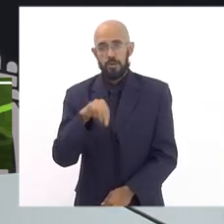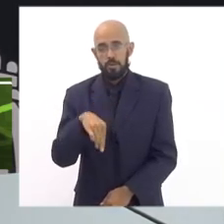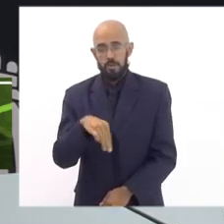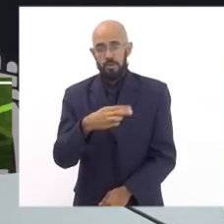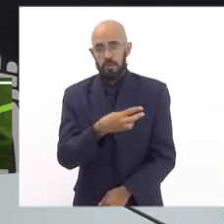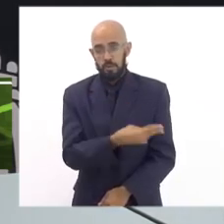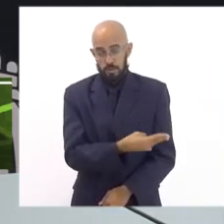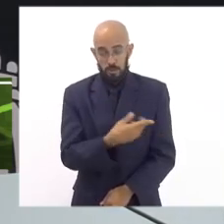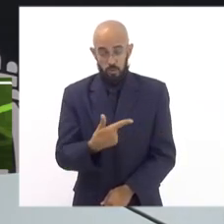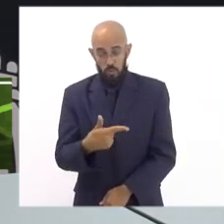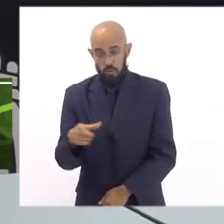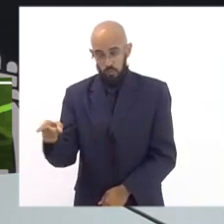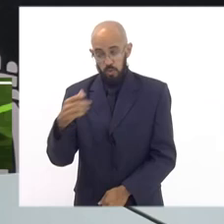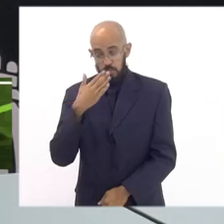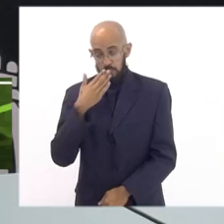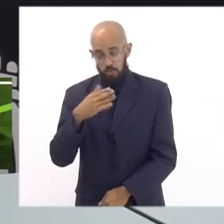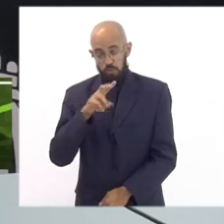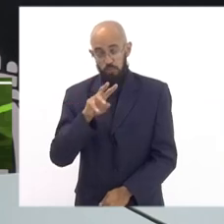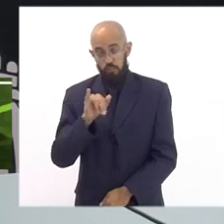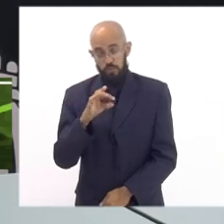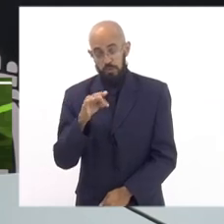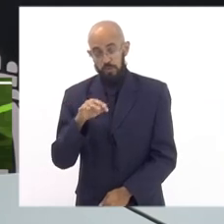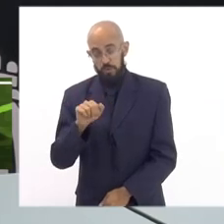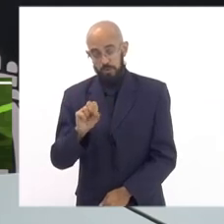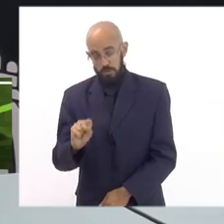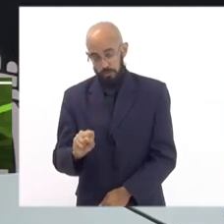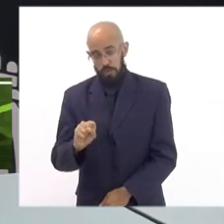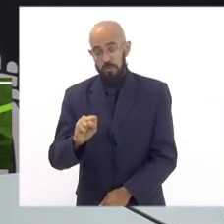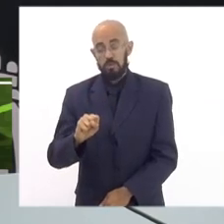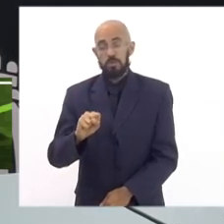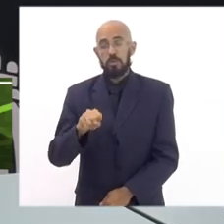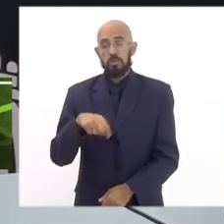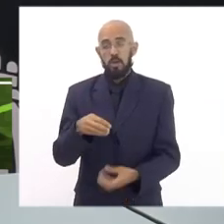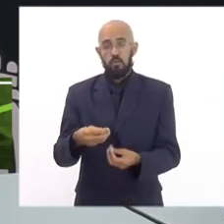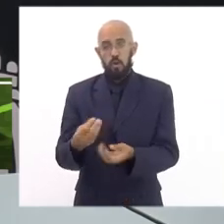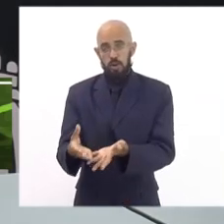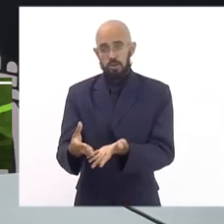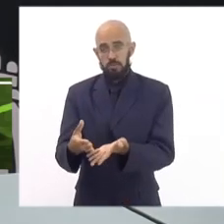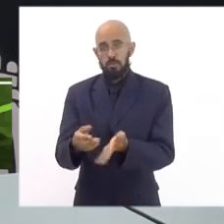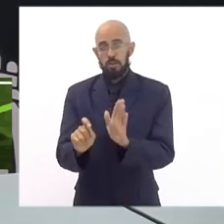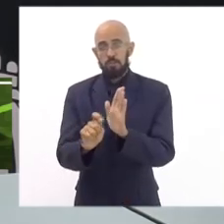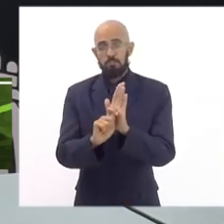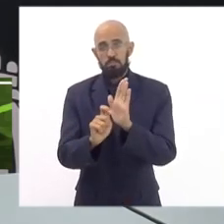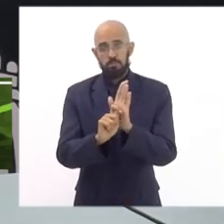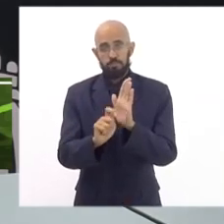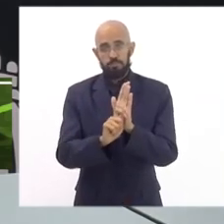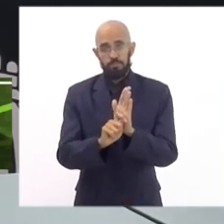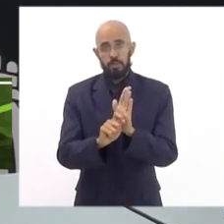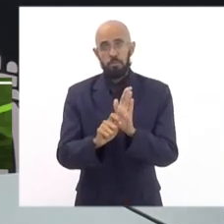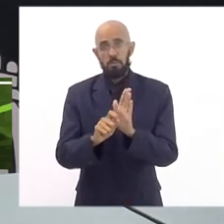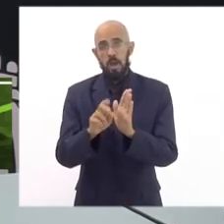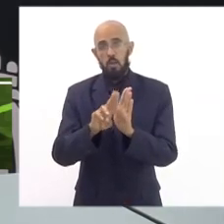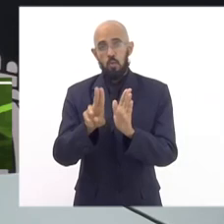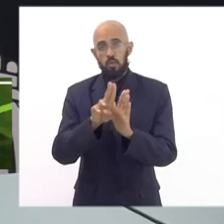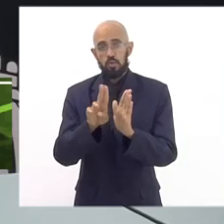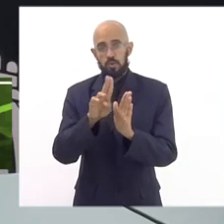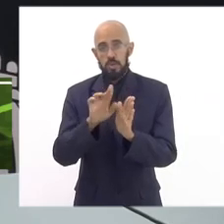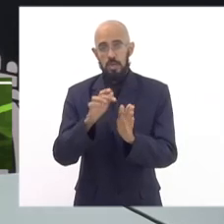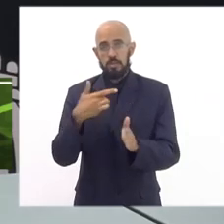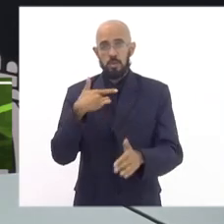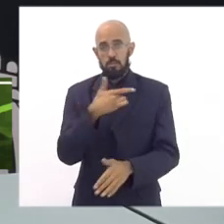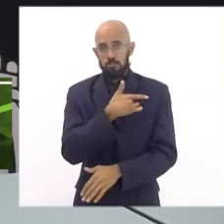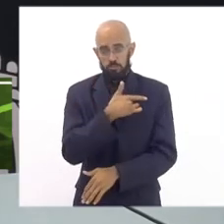pediu vista, dispõe sobre o fornecimento da cannabis para fins medicinais. O senhor recebeu a